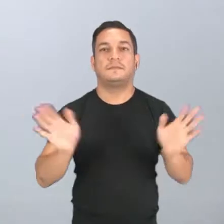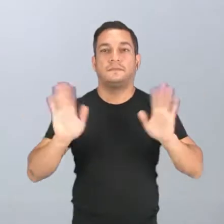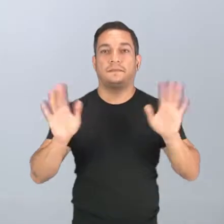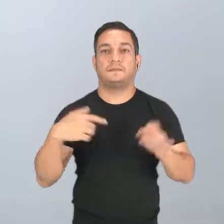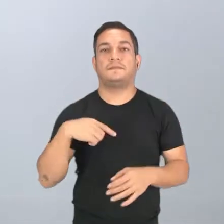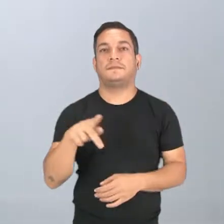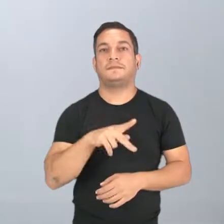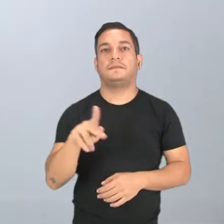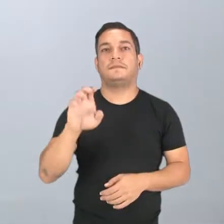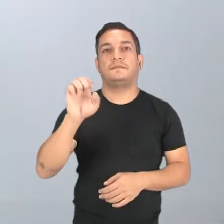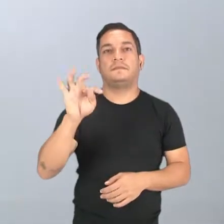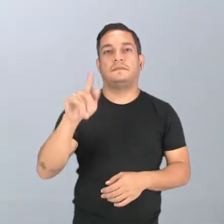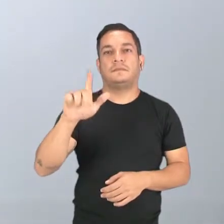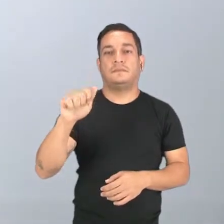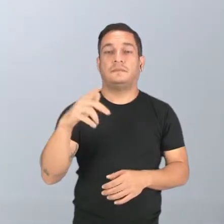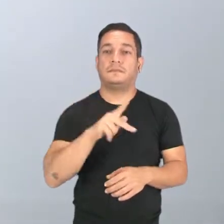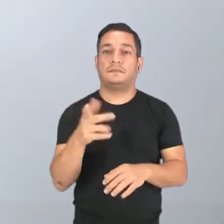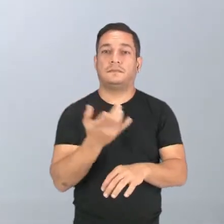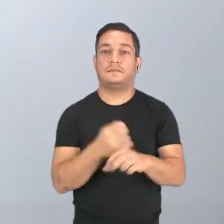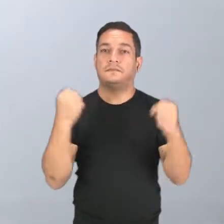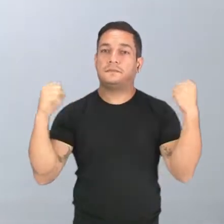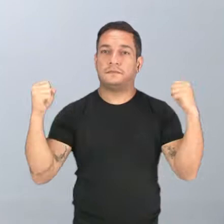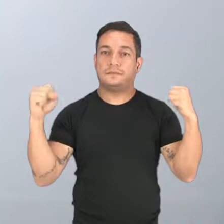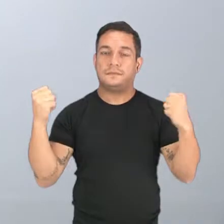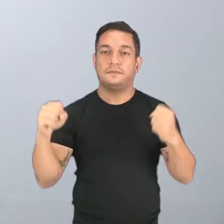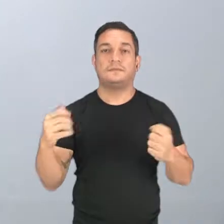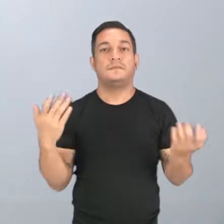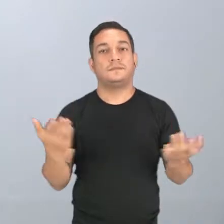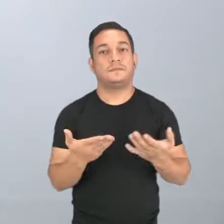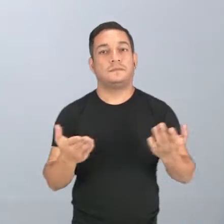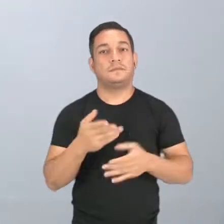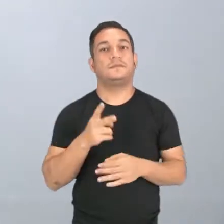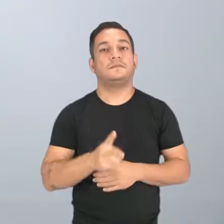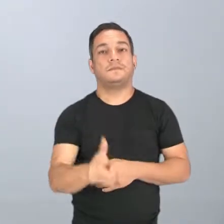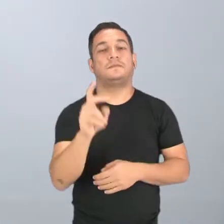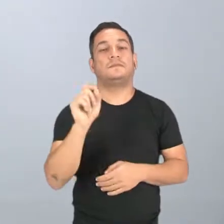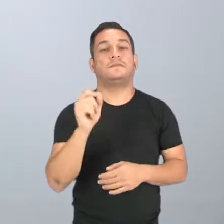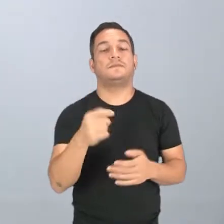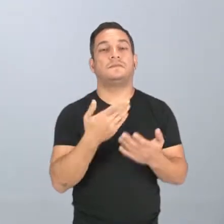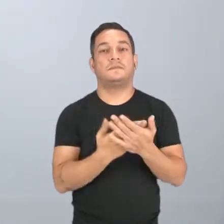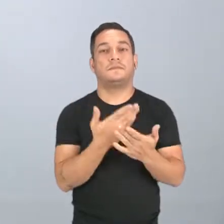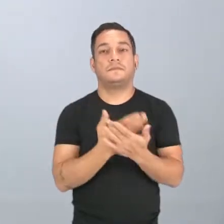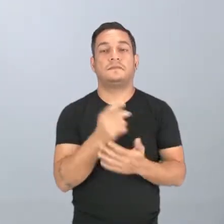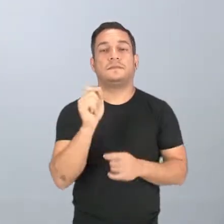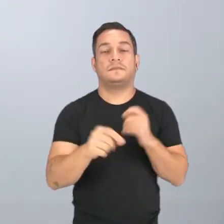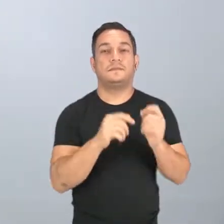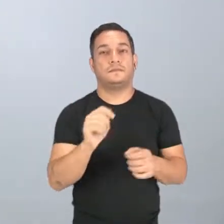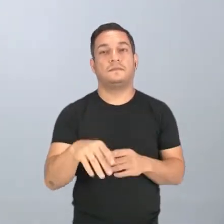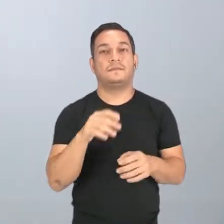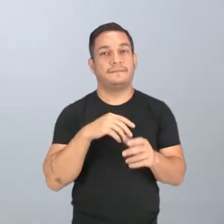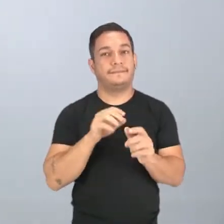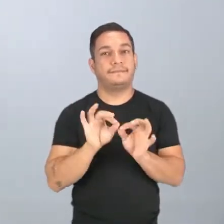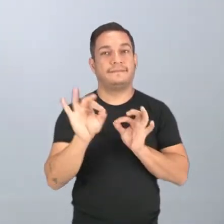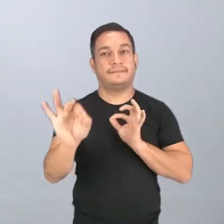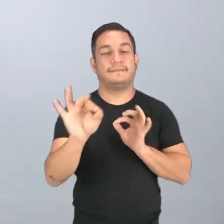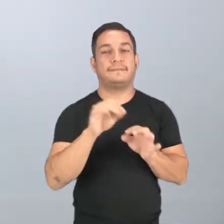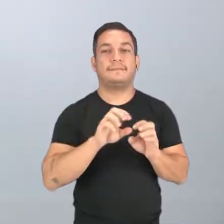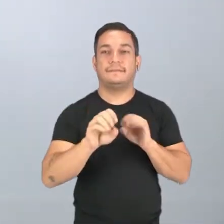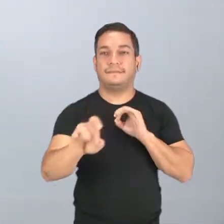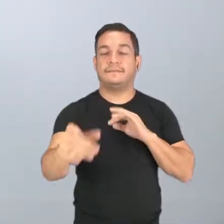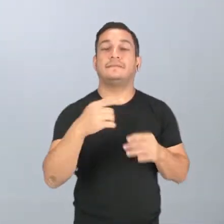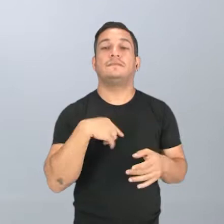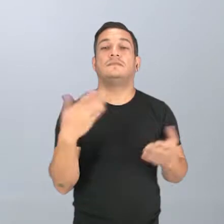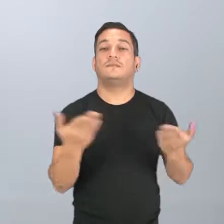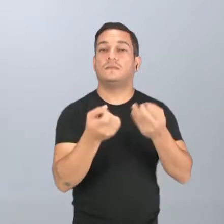Olá, sou a professora Estela, professora de Educação Física, e a gente vai dar continuidade às nossas aulas EAD. E hoje a gente vai falar